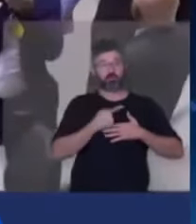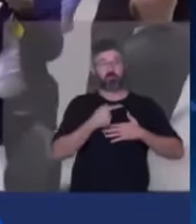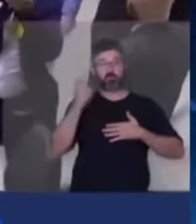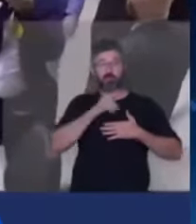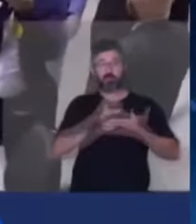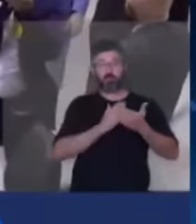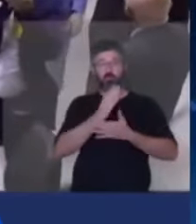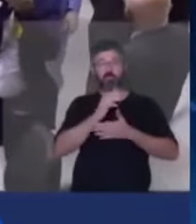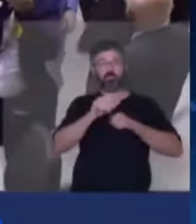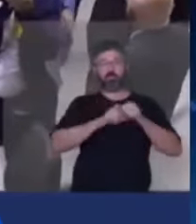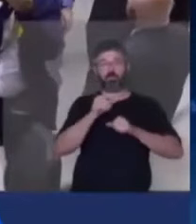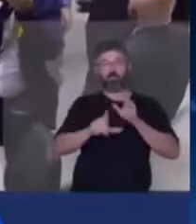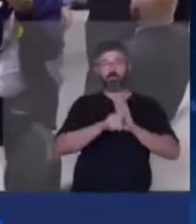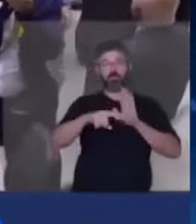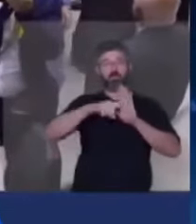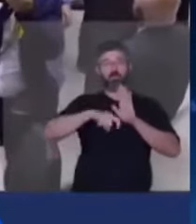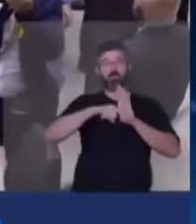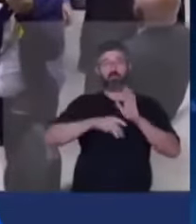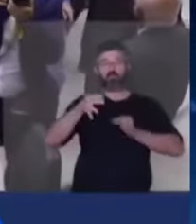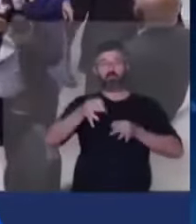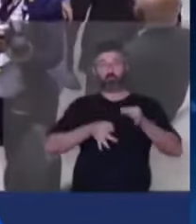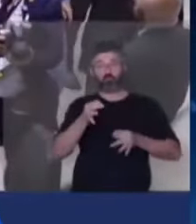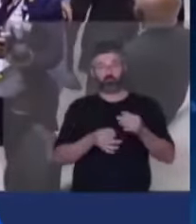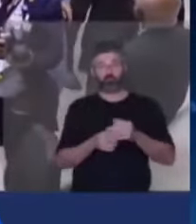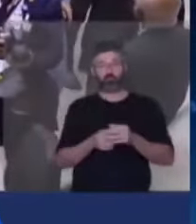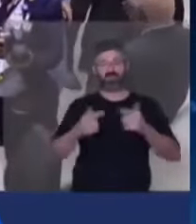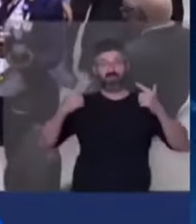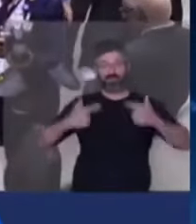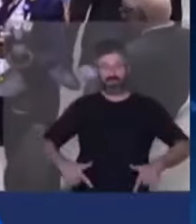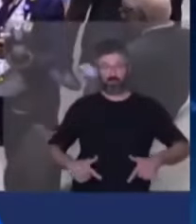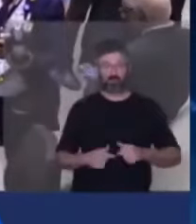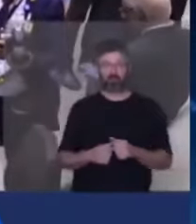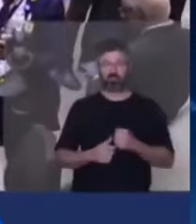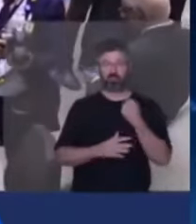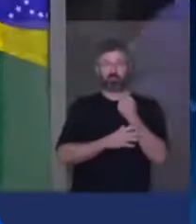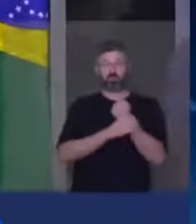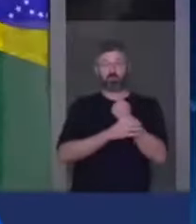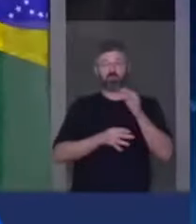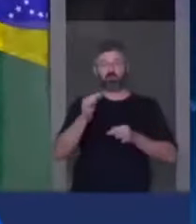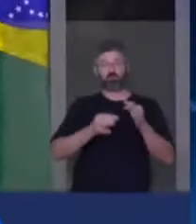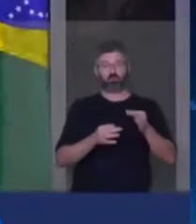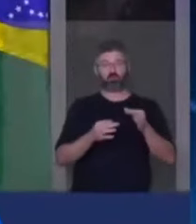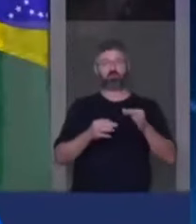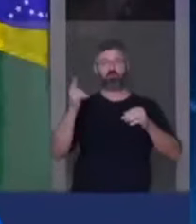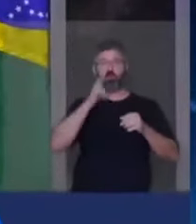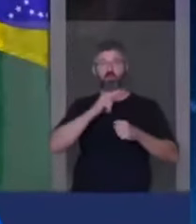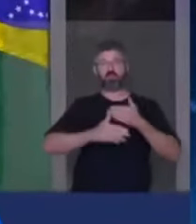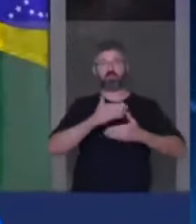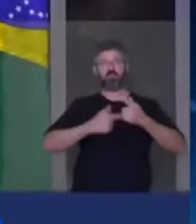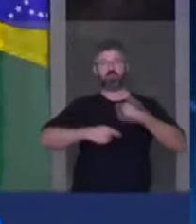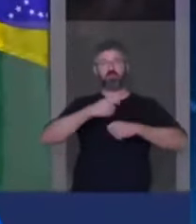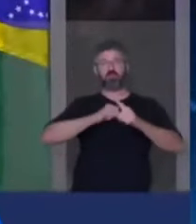O Renan Calheiros, vamos combinar que não é um adversário que todo mundo gostaria de ter. É alguém bom de